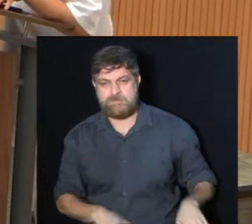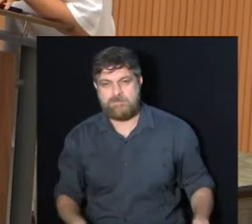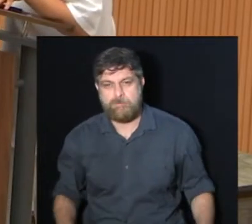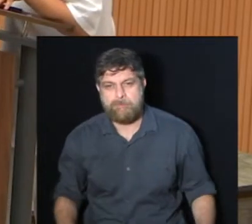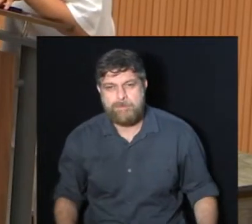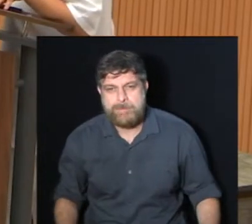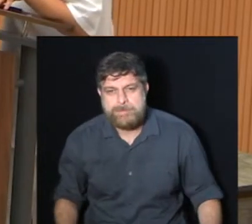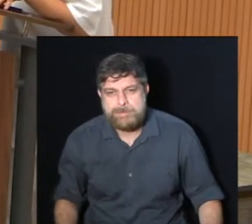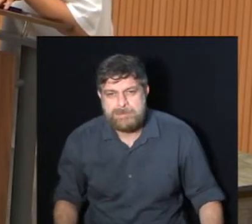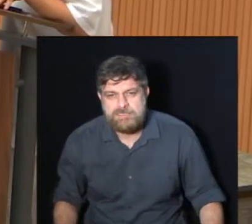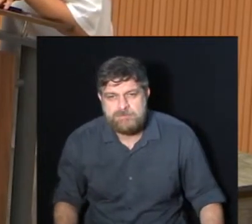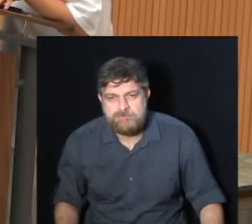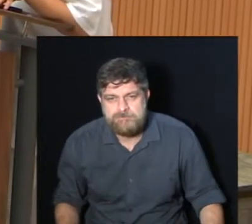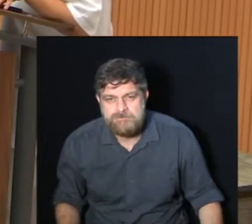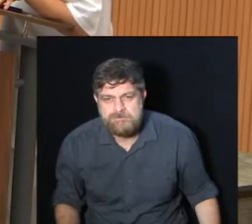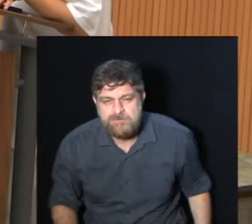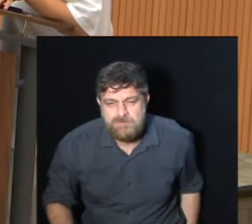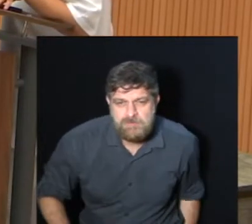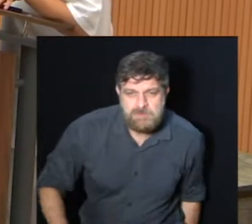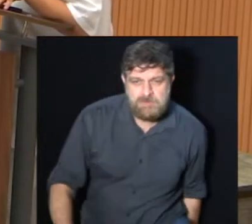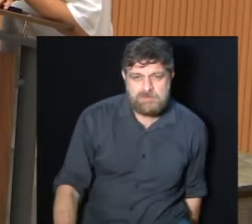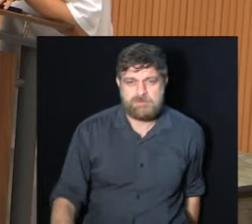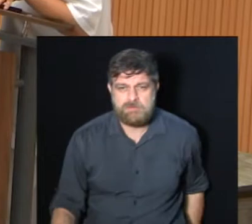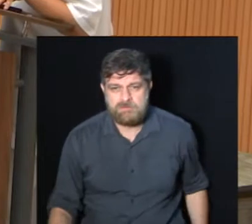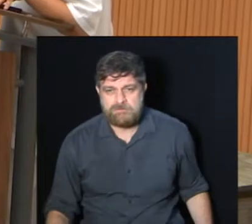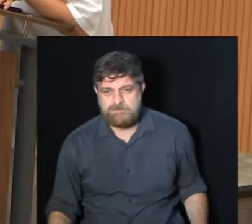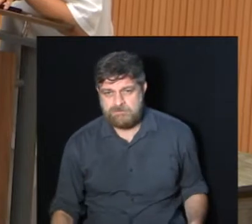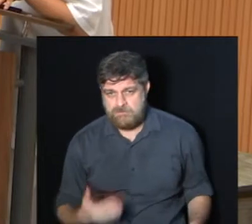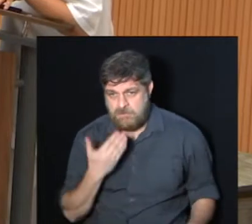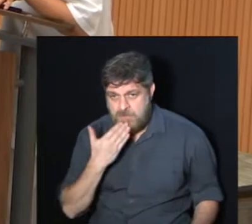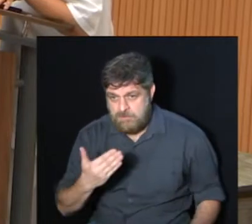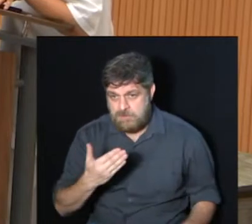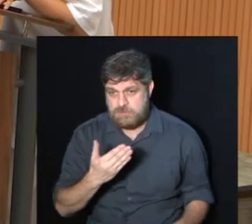importância. Quero pedir a bênção ao meu pai.